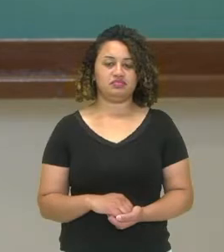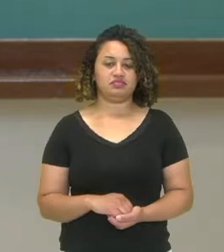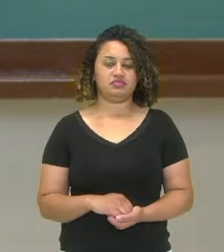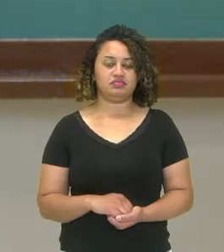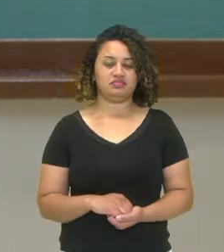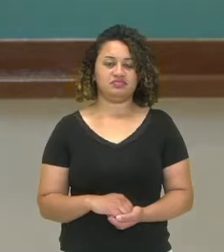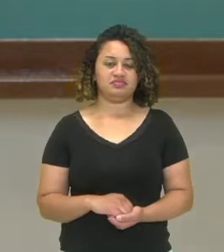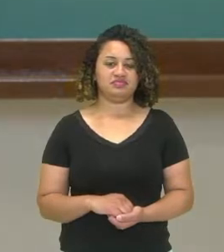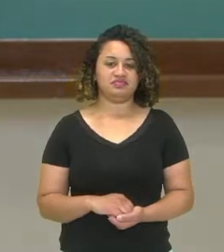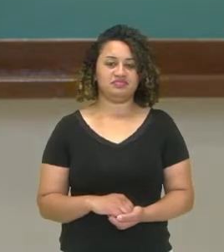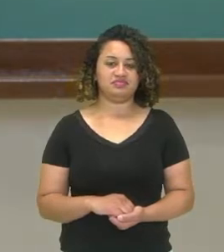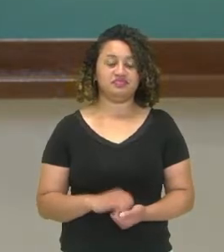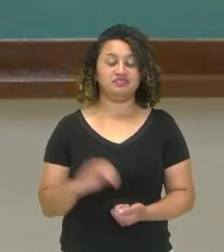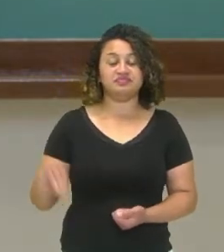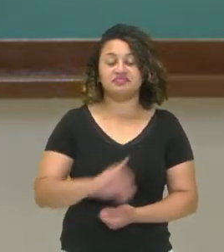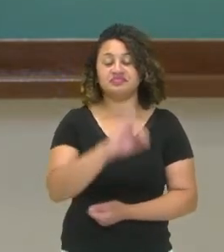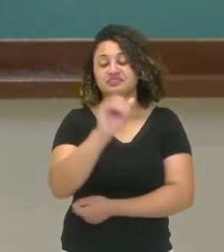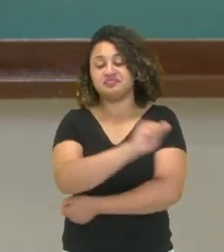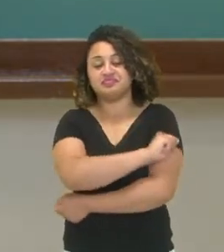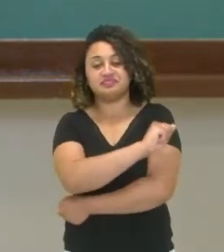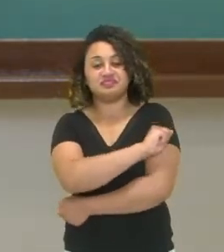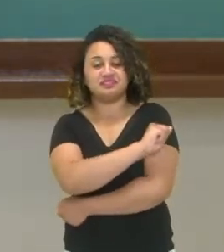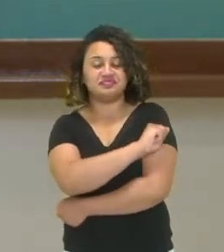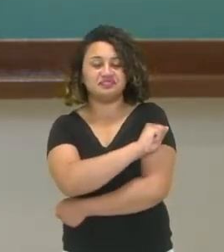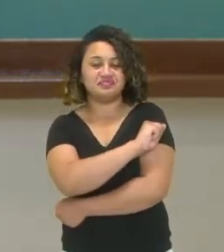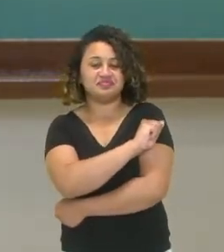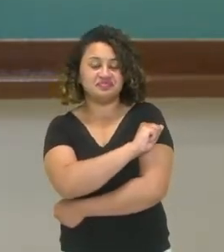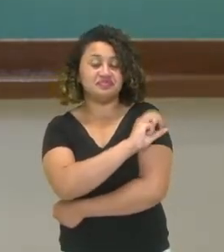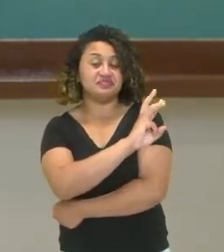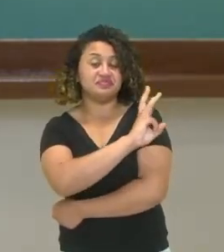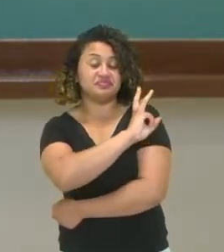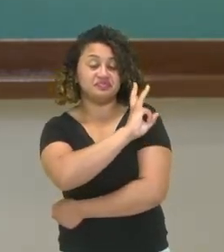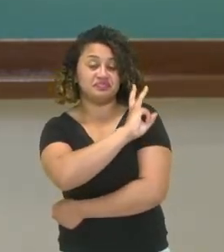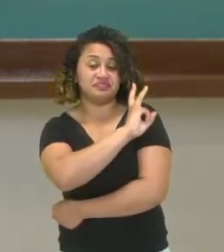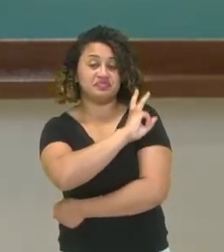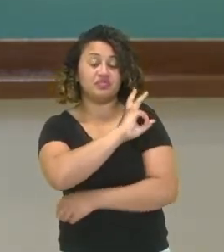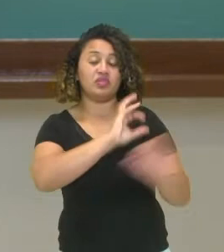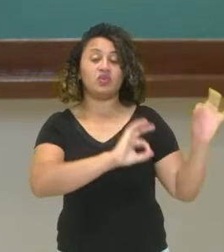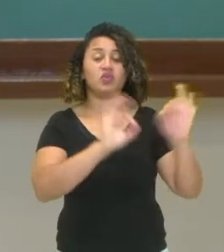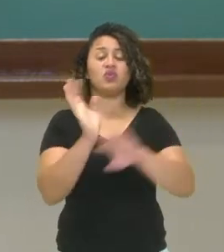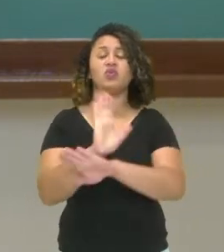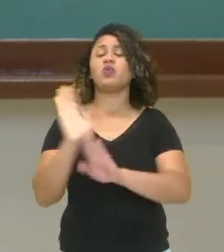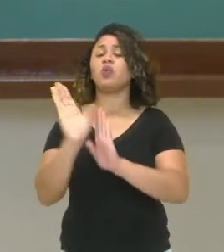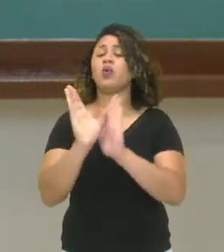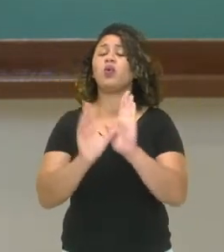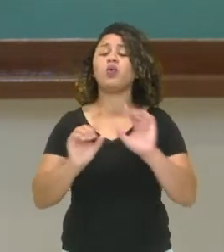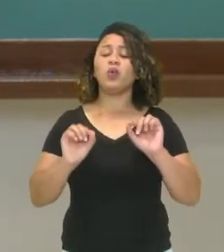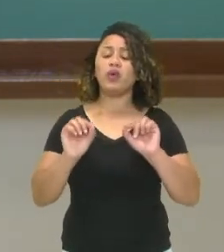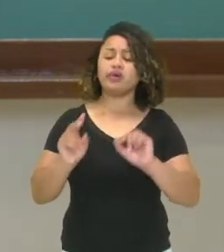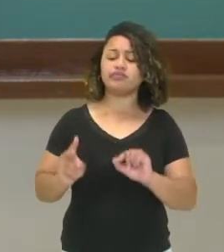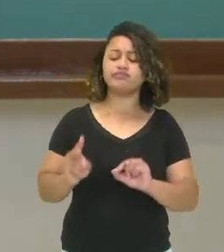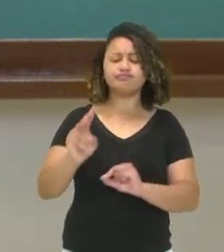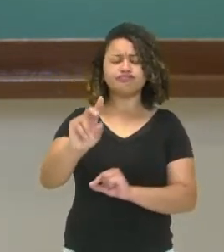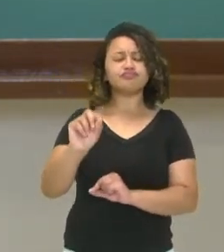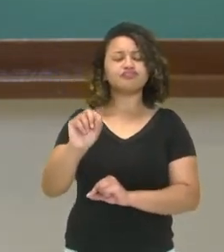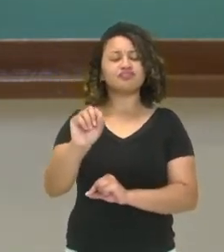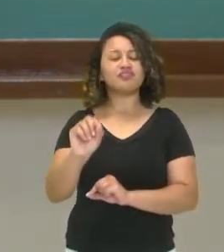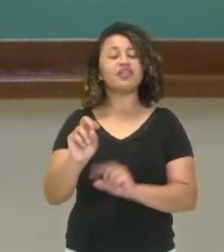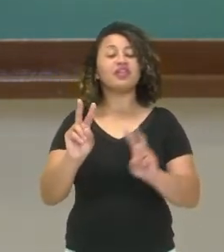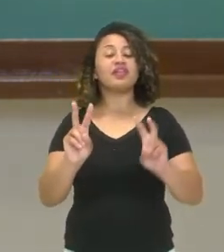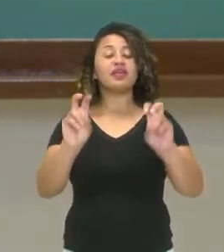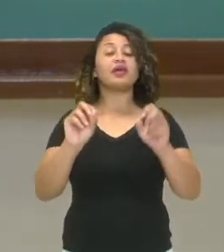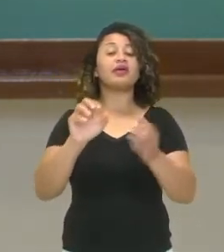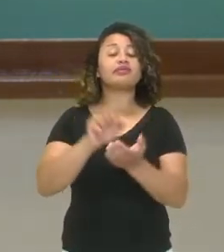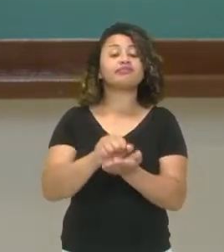Olá, estudantes da terceira série do ensino médio. Nesse vídeo vamos continuar o nosso estudo legal sobre